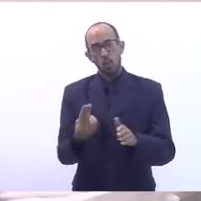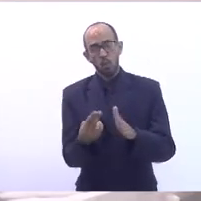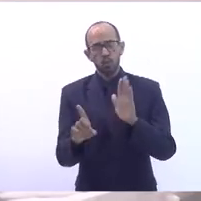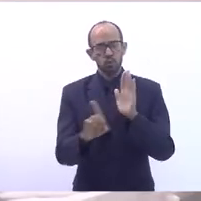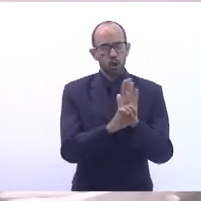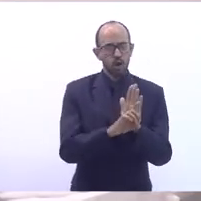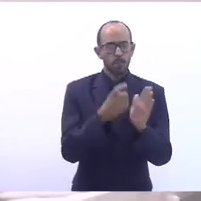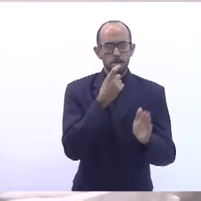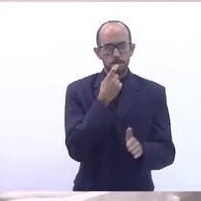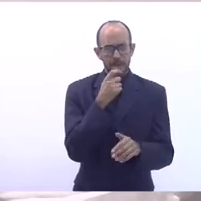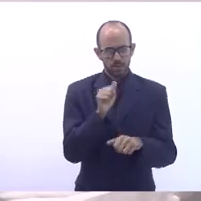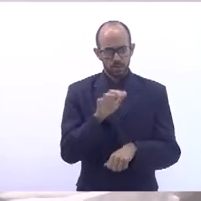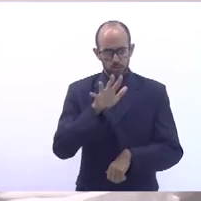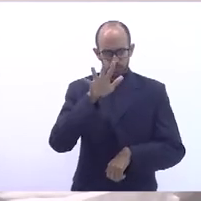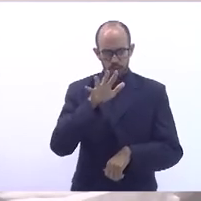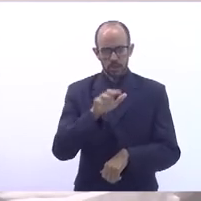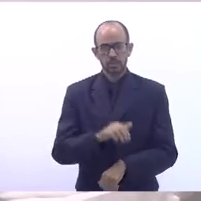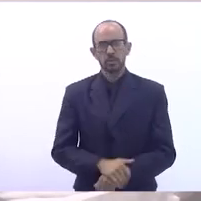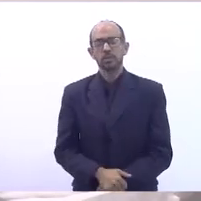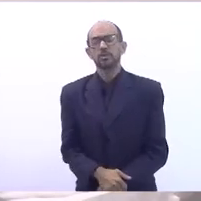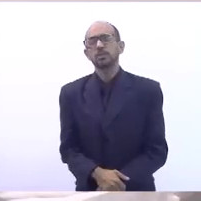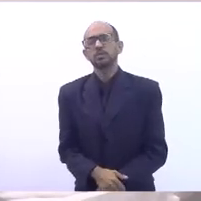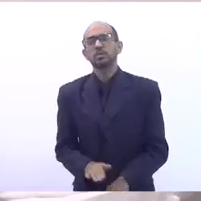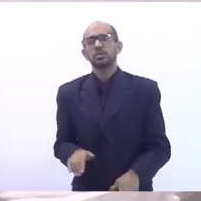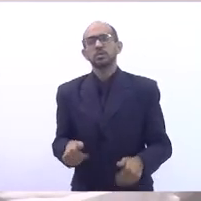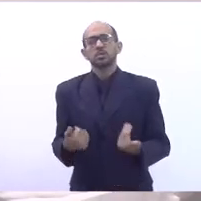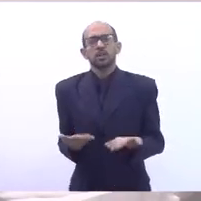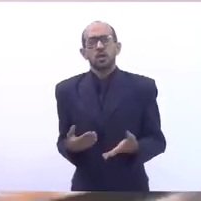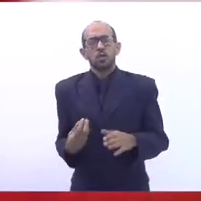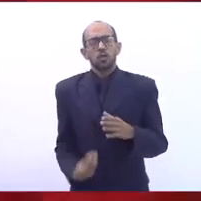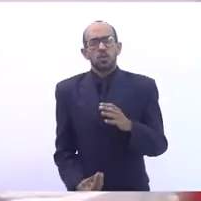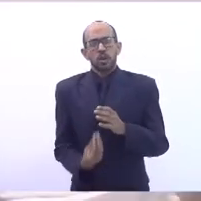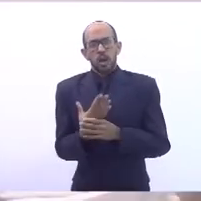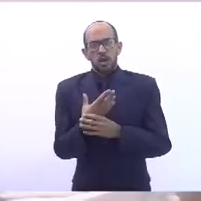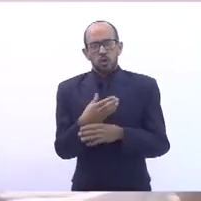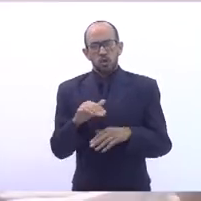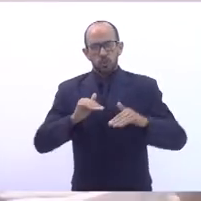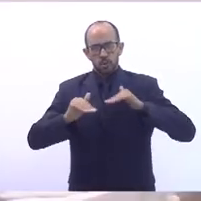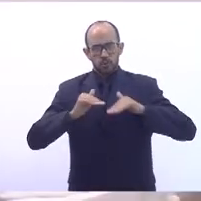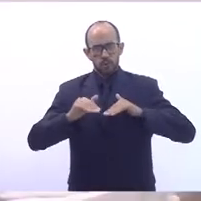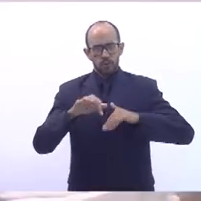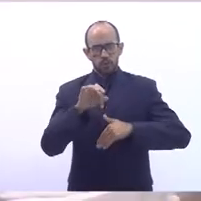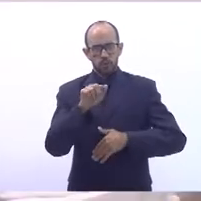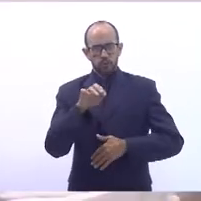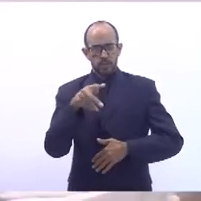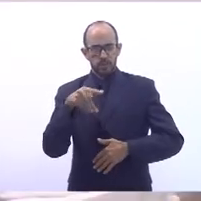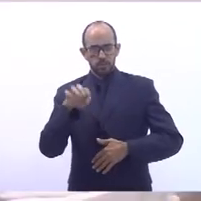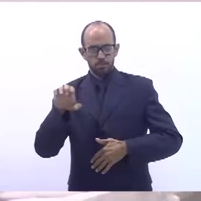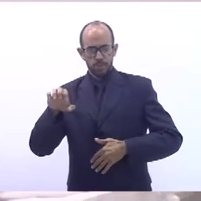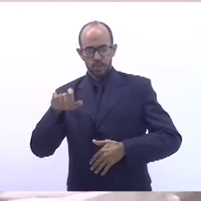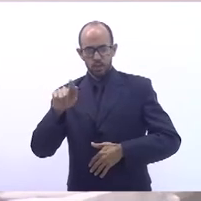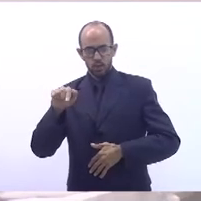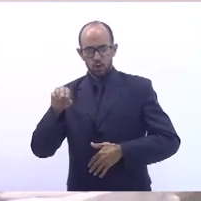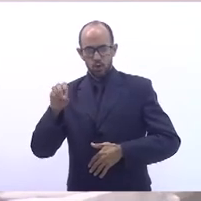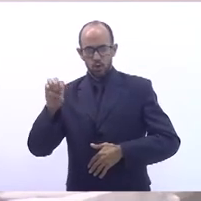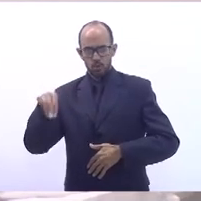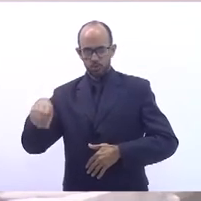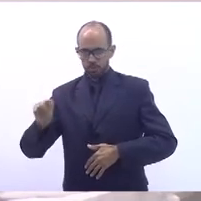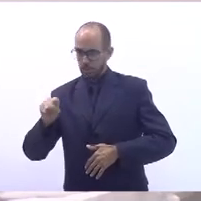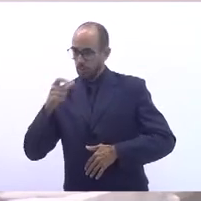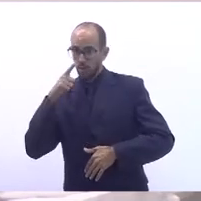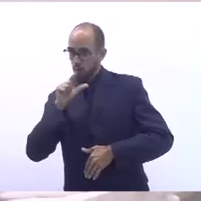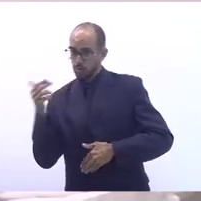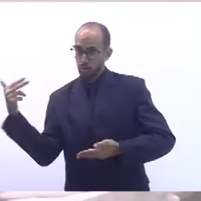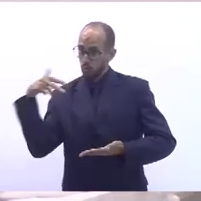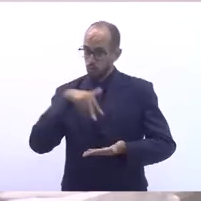as comunidades é o criador do movimento é o Felipe Gomes Ele Não pode estar aqui presente por